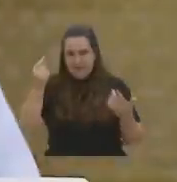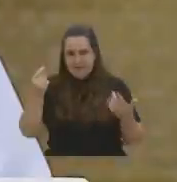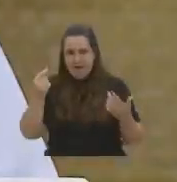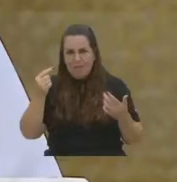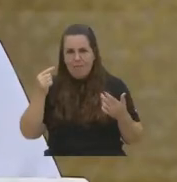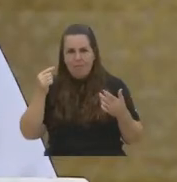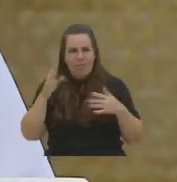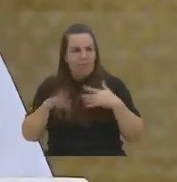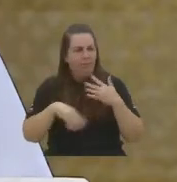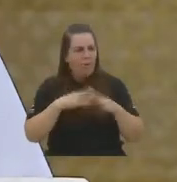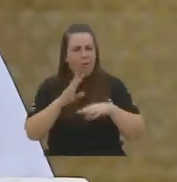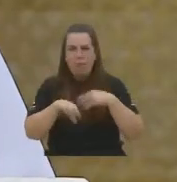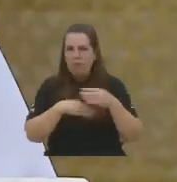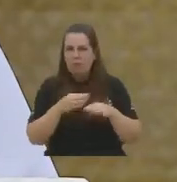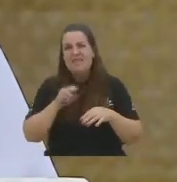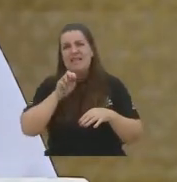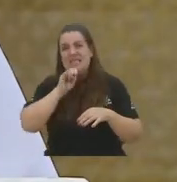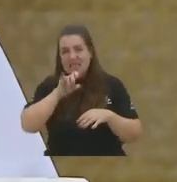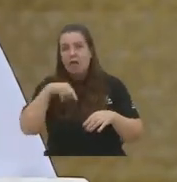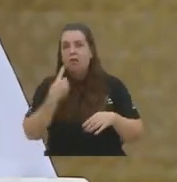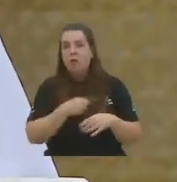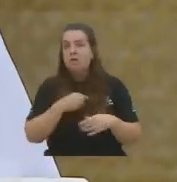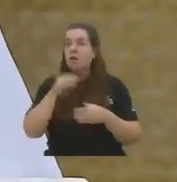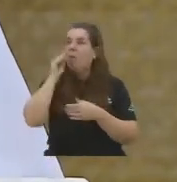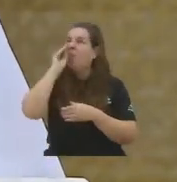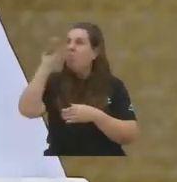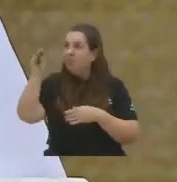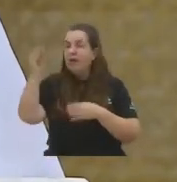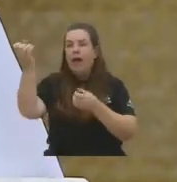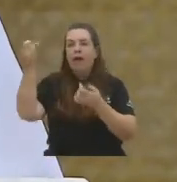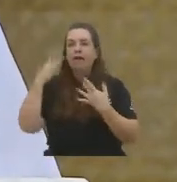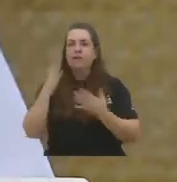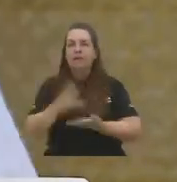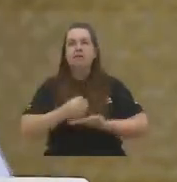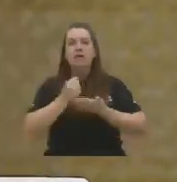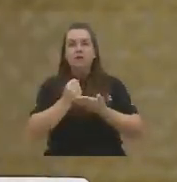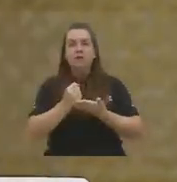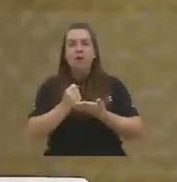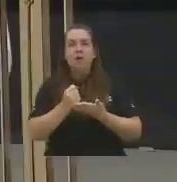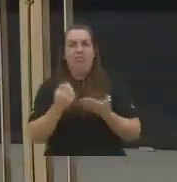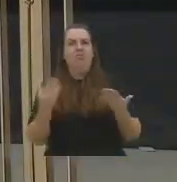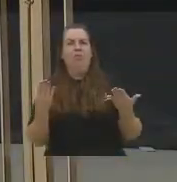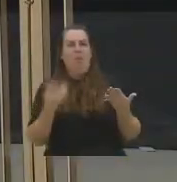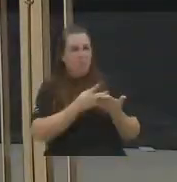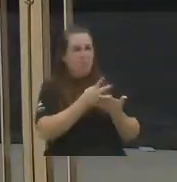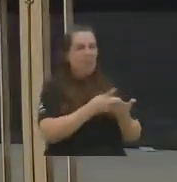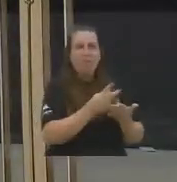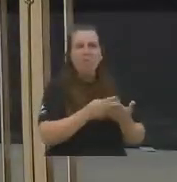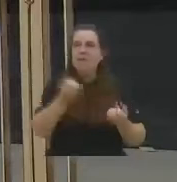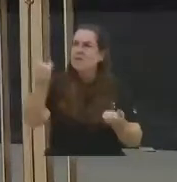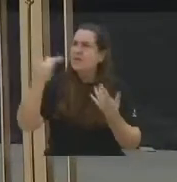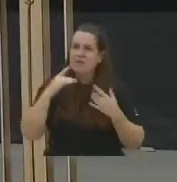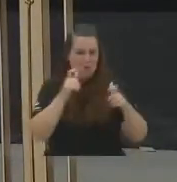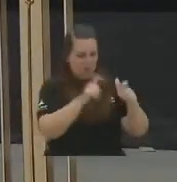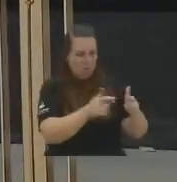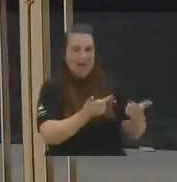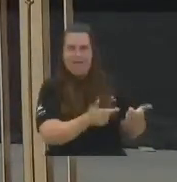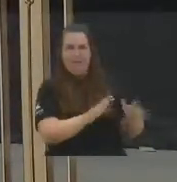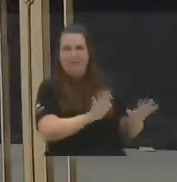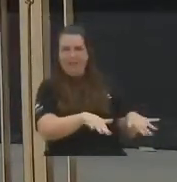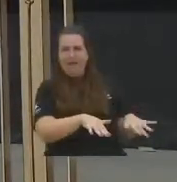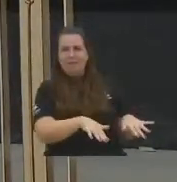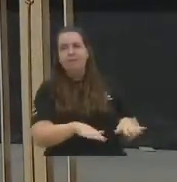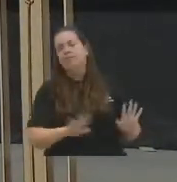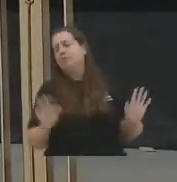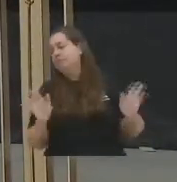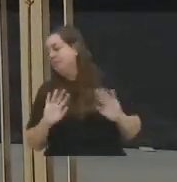esta graça da salvação e ficar buscando salvação onde não existe. Seria maluquice